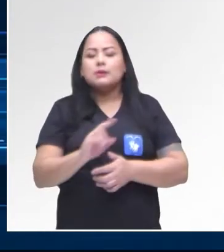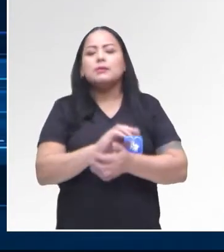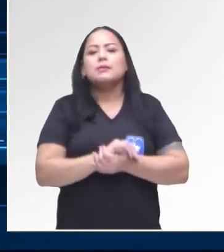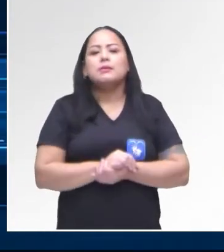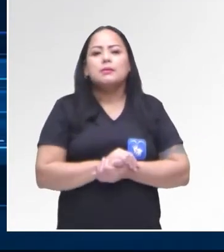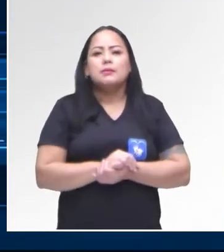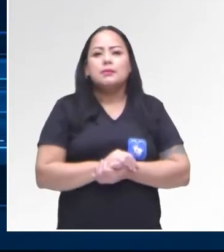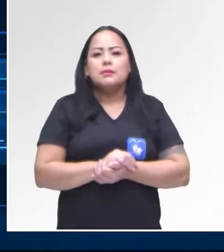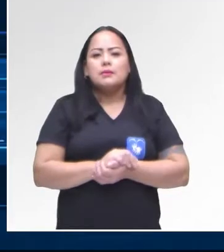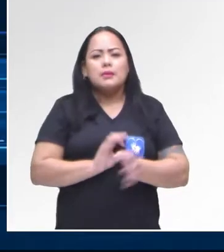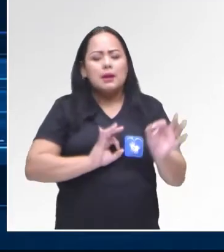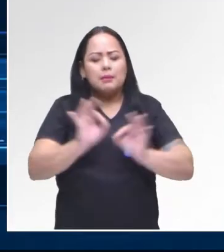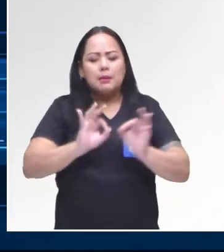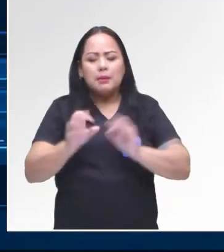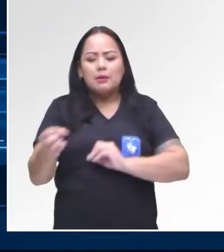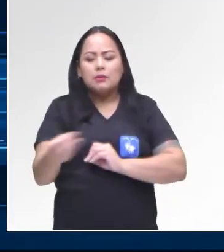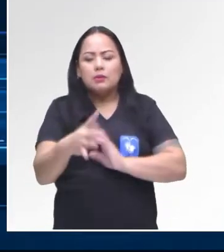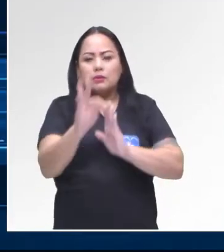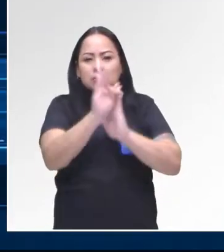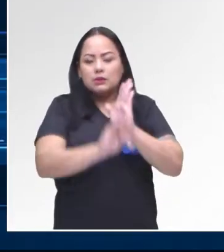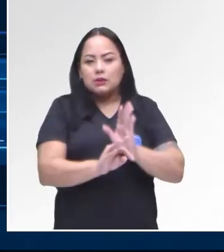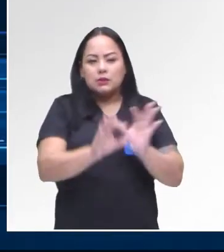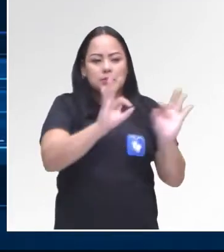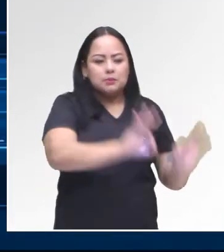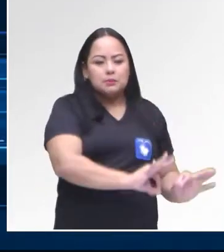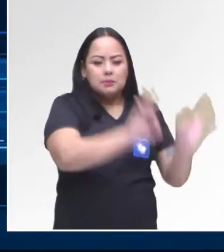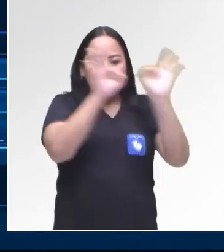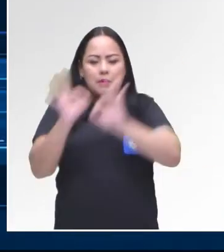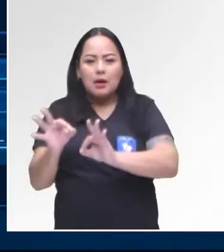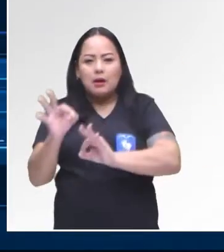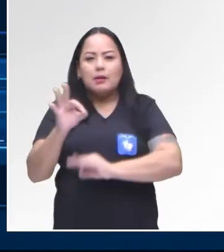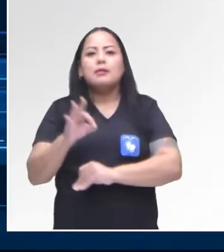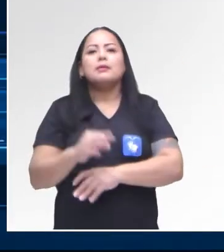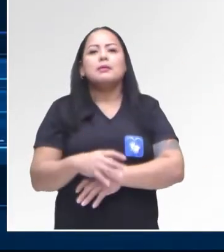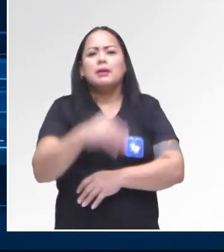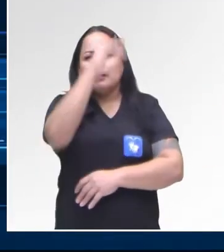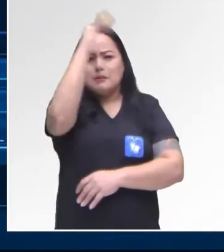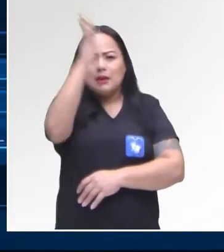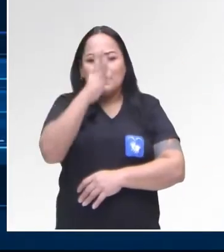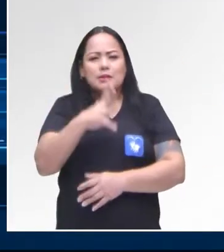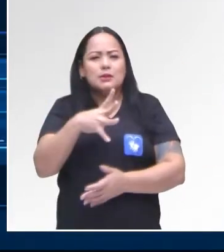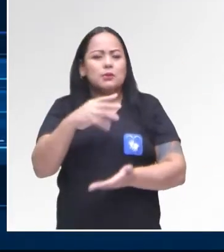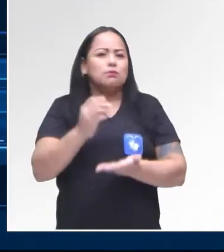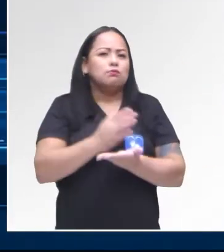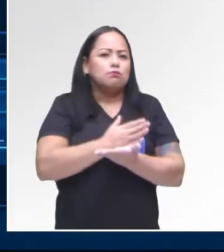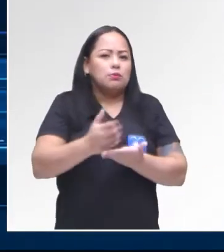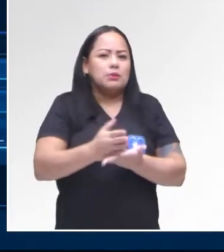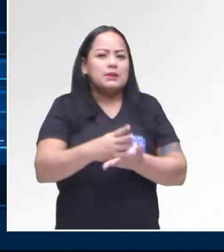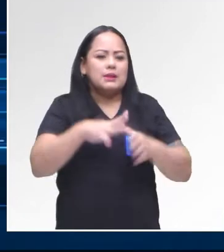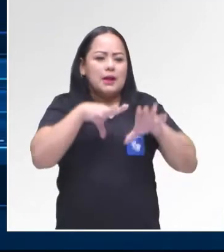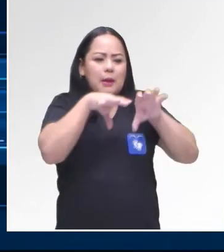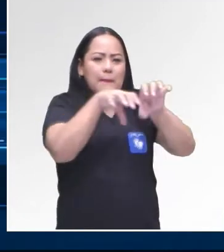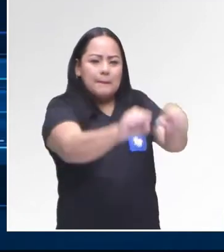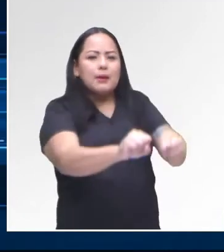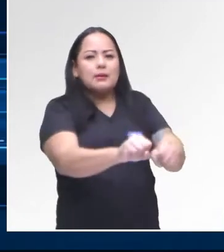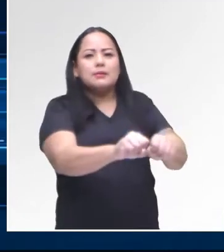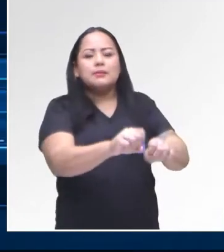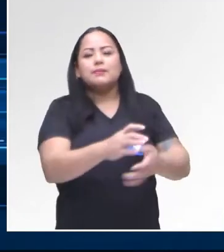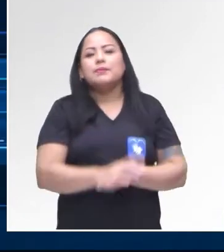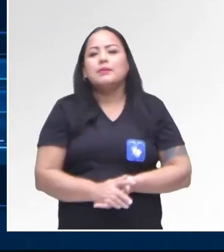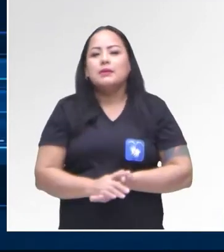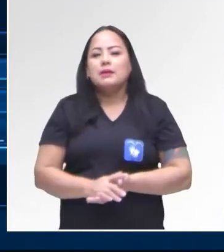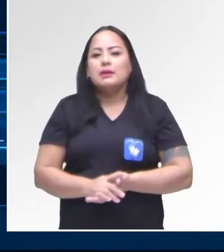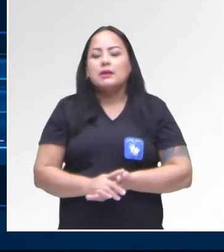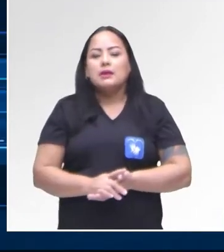produziram alguns textos. Então nós saímos daí, o Brasil ainda sendo povoado, como nós ouvimos constantemente. E chegamos em um